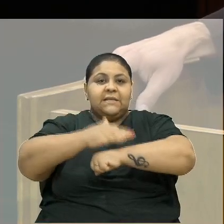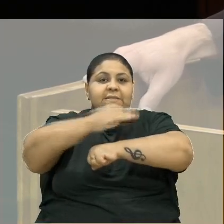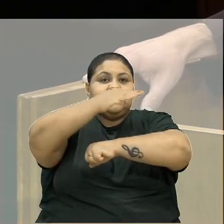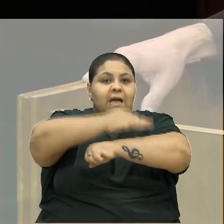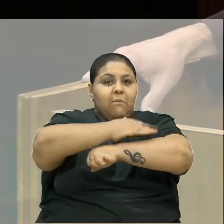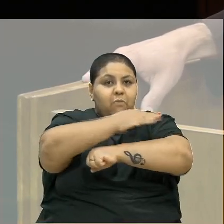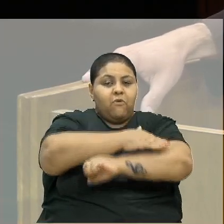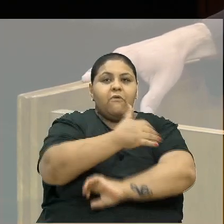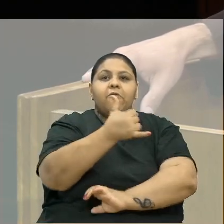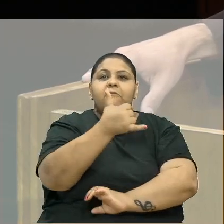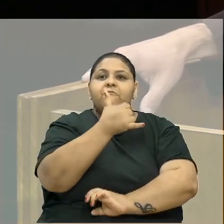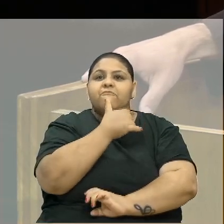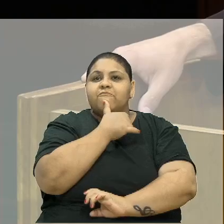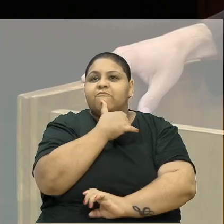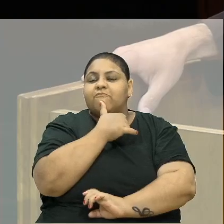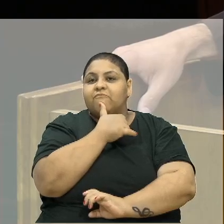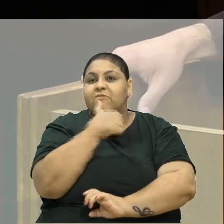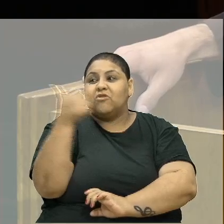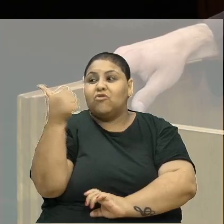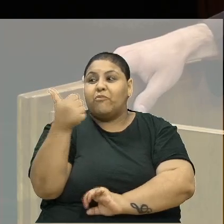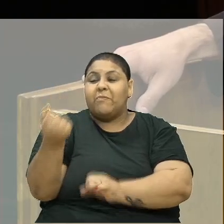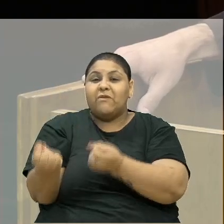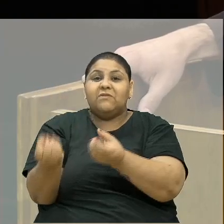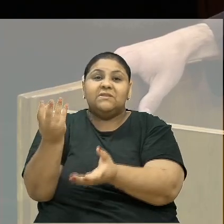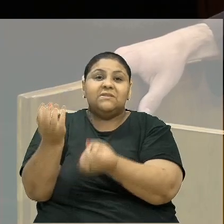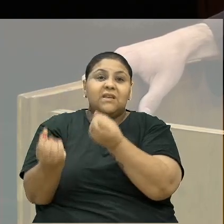infelizmente, já no primeiro incêndio,